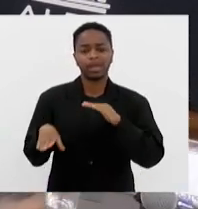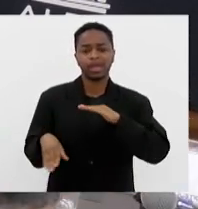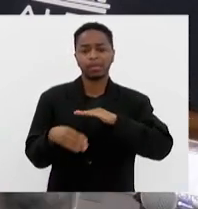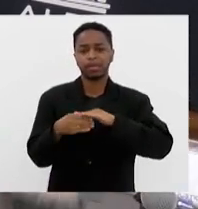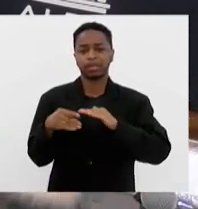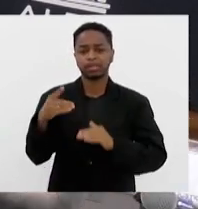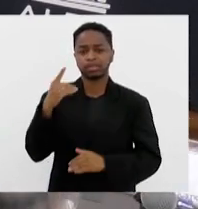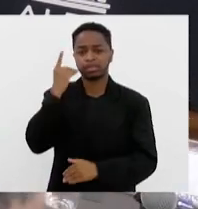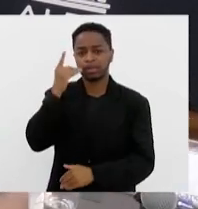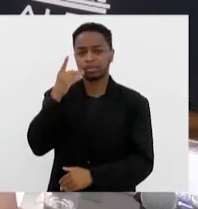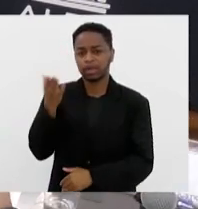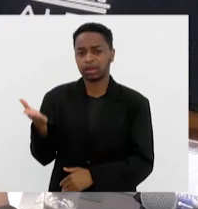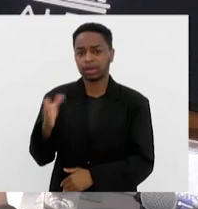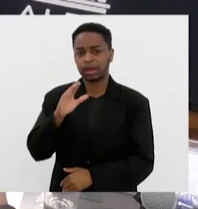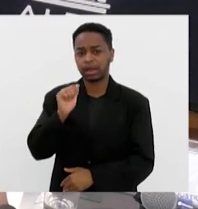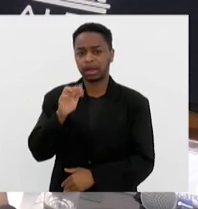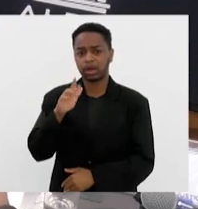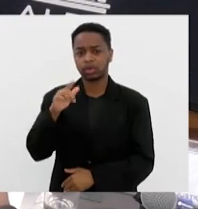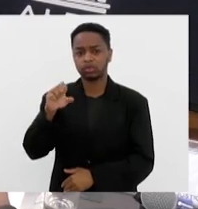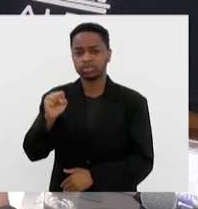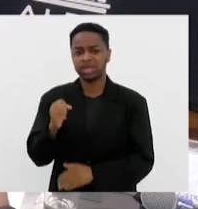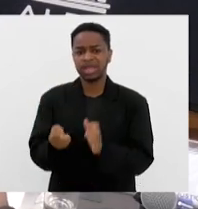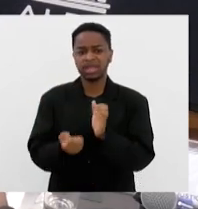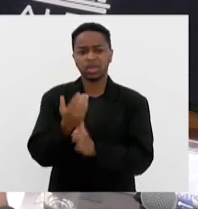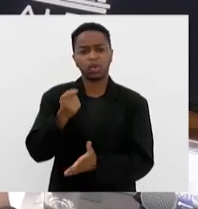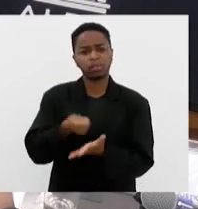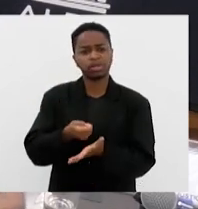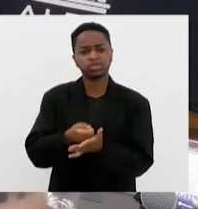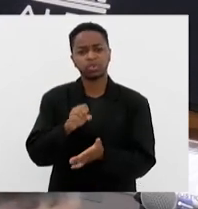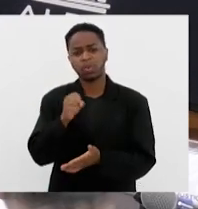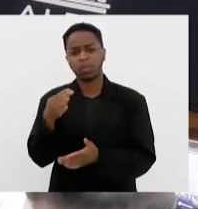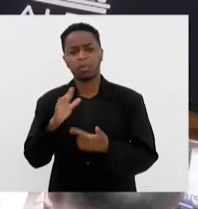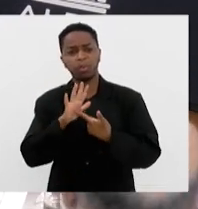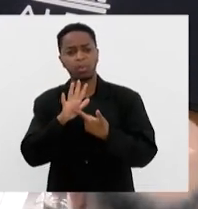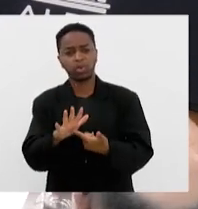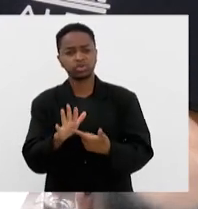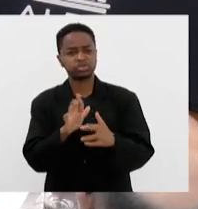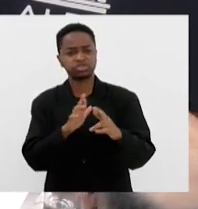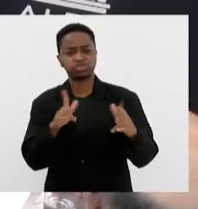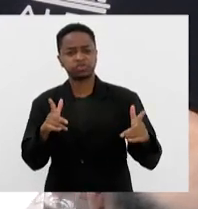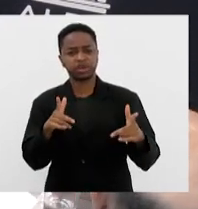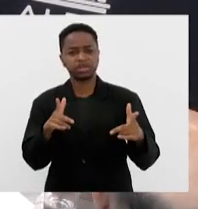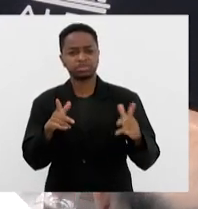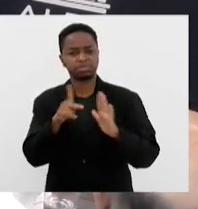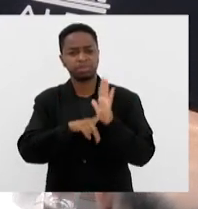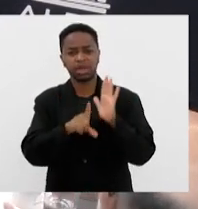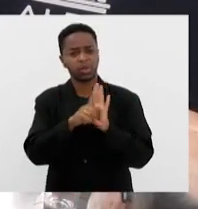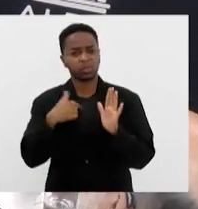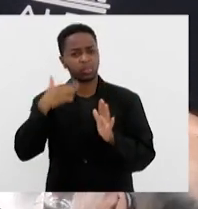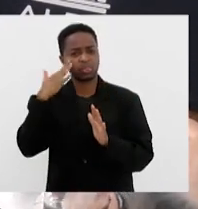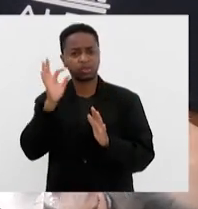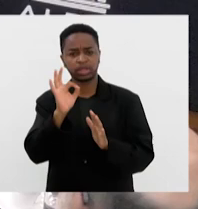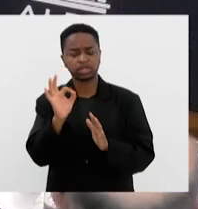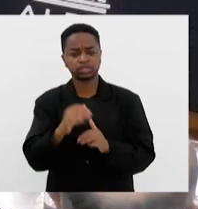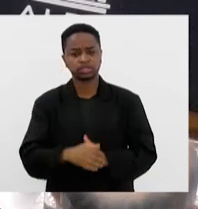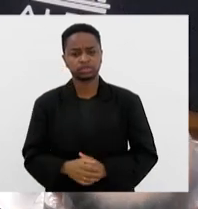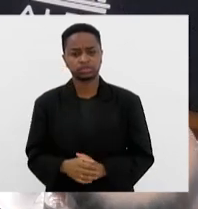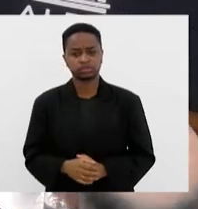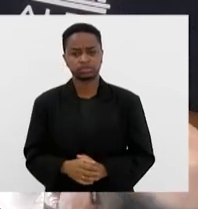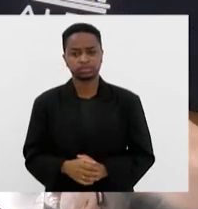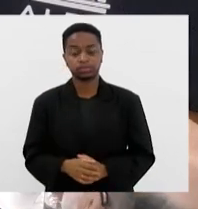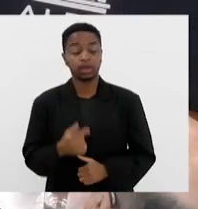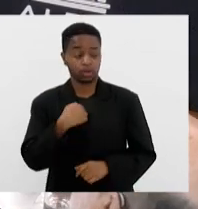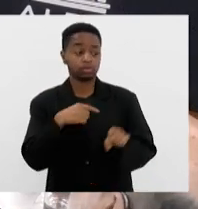Macedo criam obrigações ou traz algo de diferente do que foi disposto no PL? No... Sim, presidente, tá, eu ia falar no